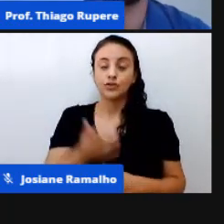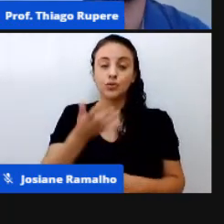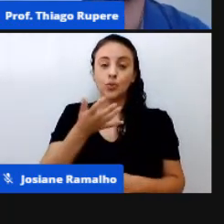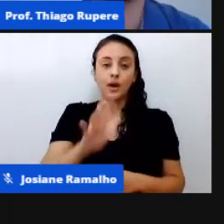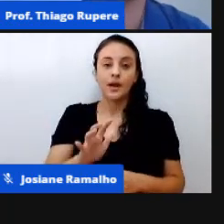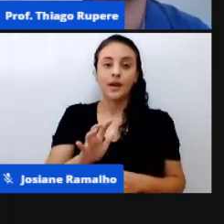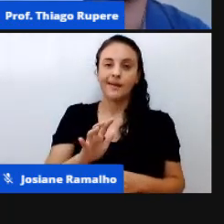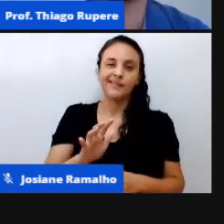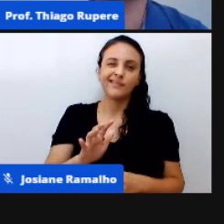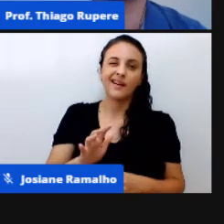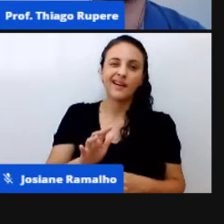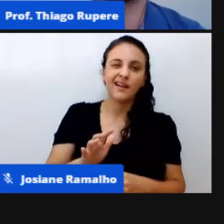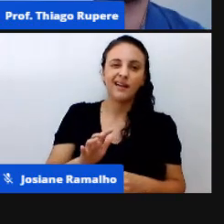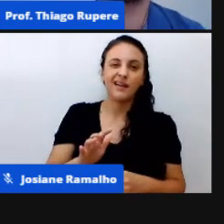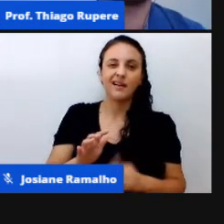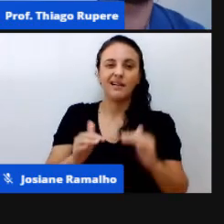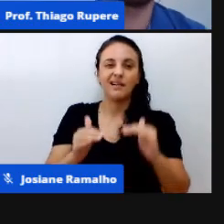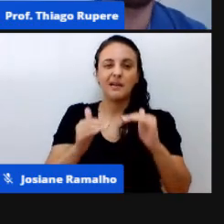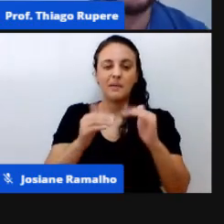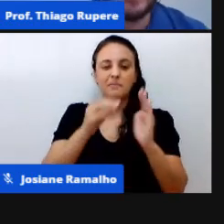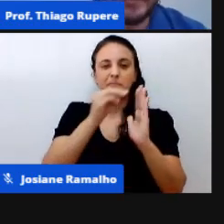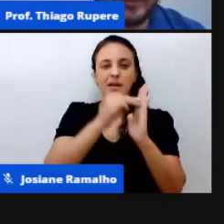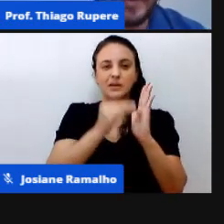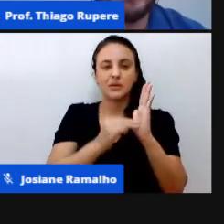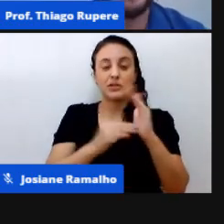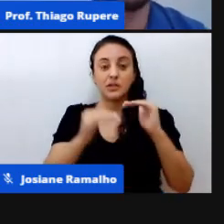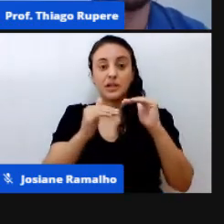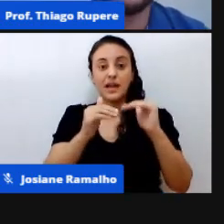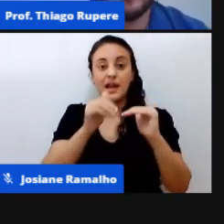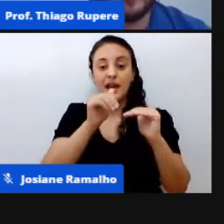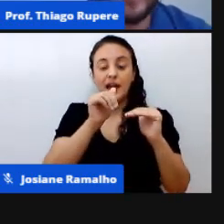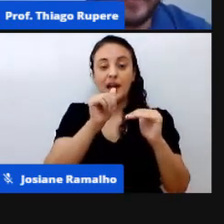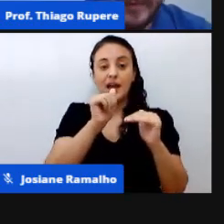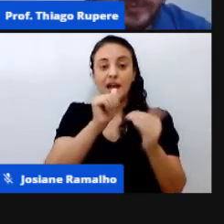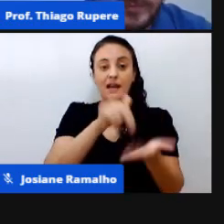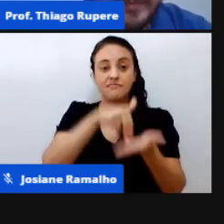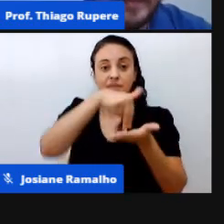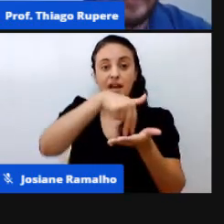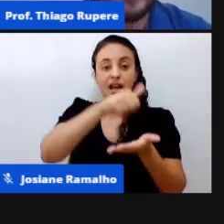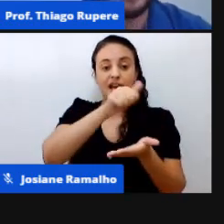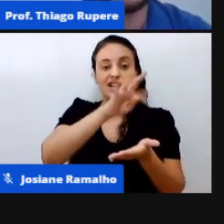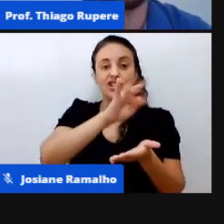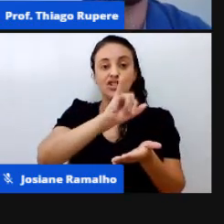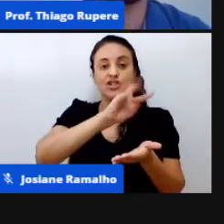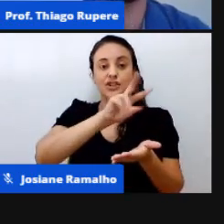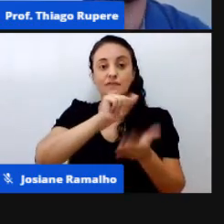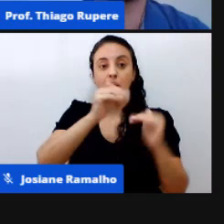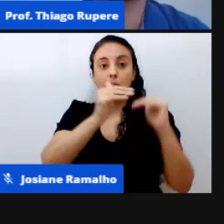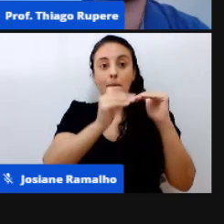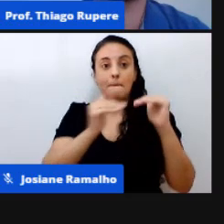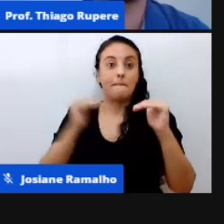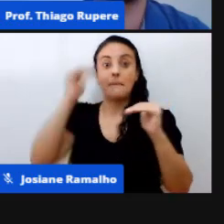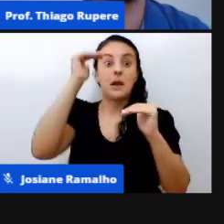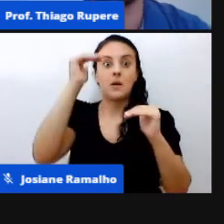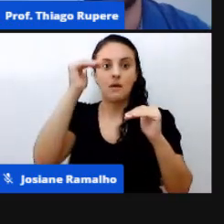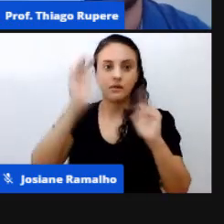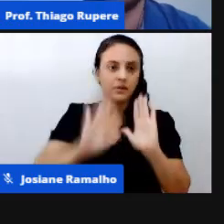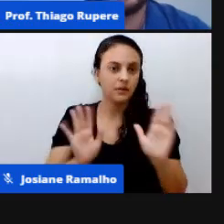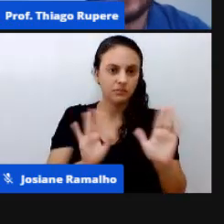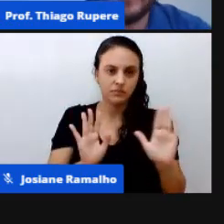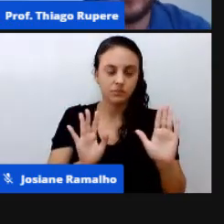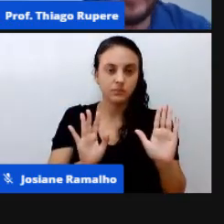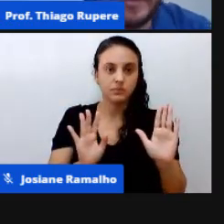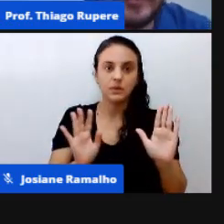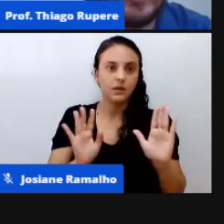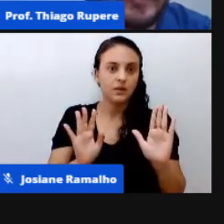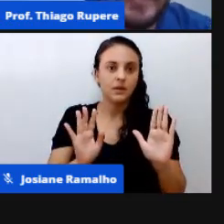A metodologia ativa ela é um complemento, é mais uma opção para que a gente possa,